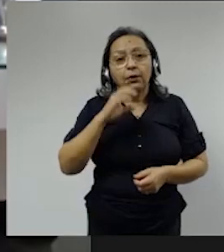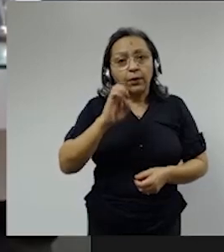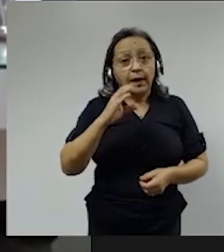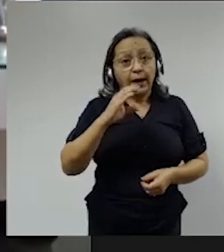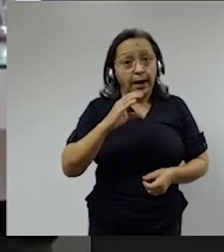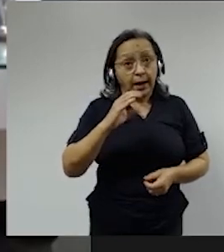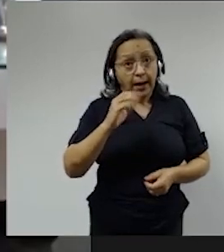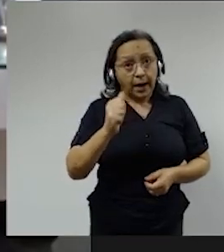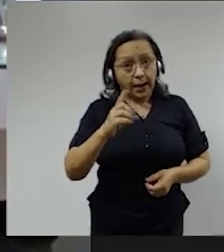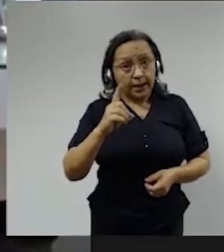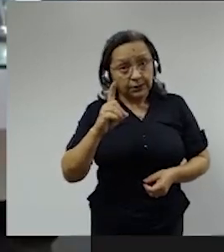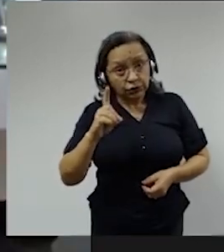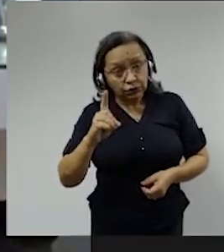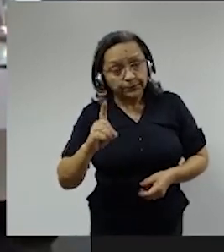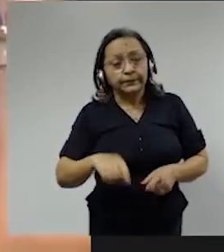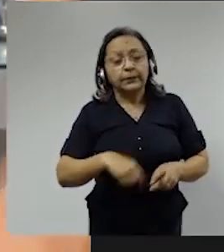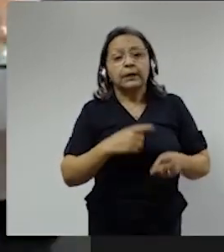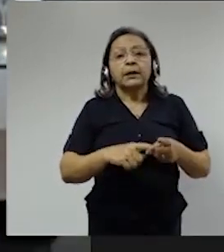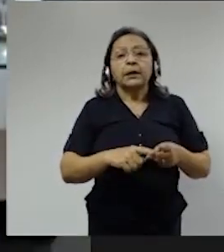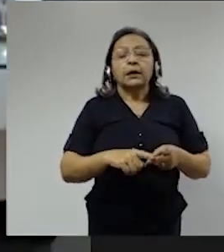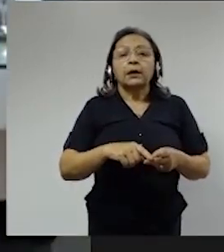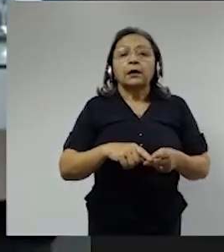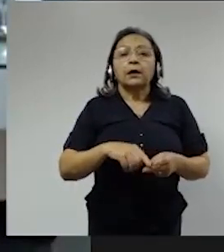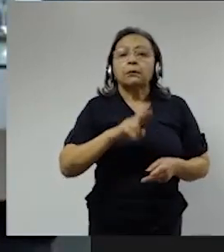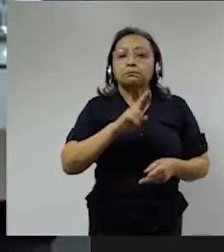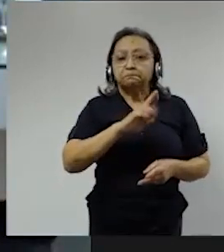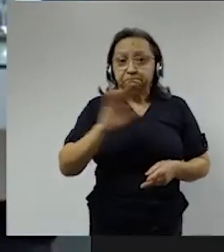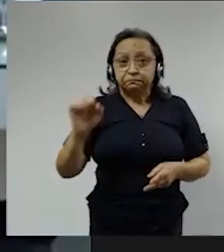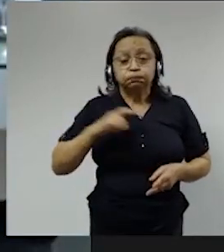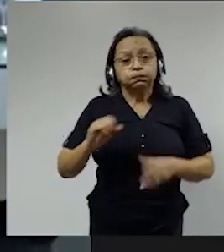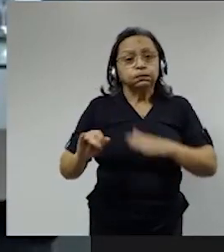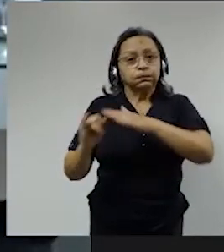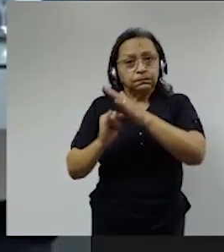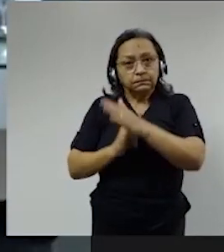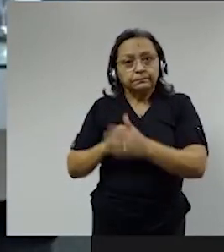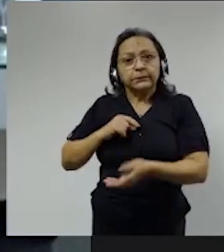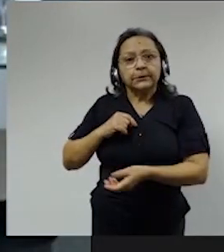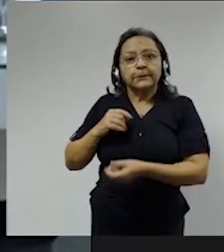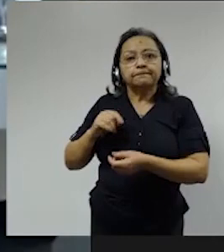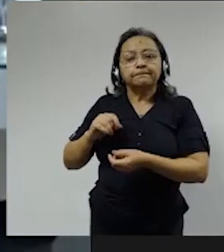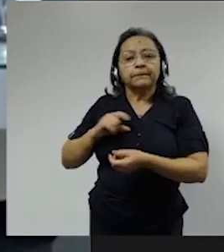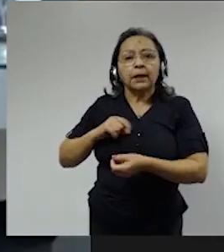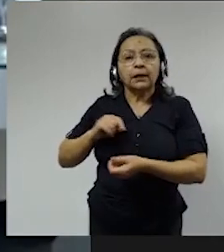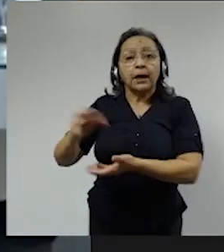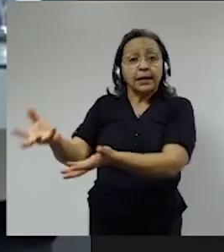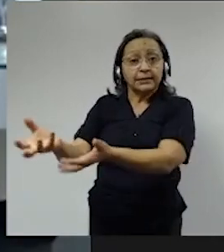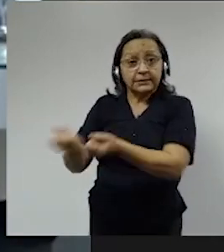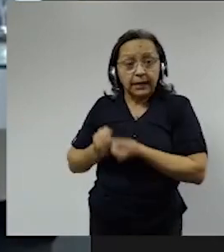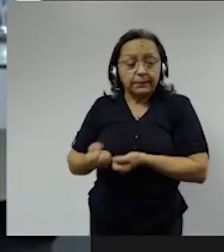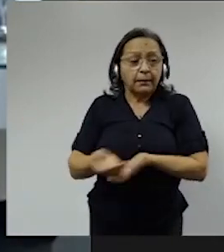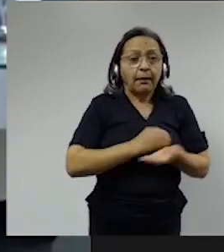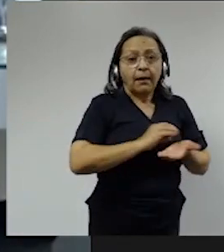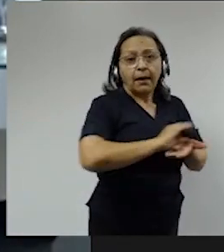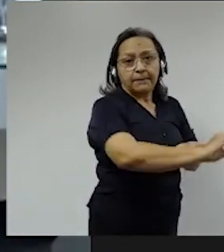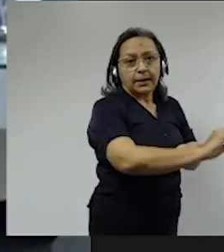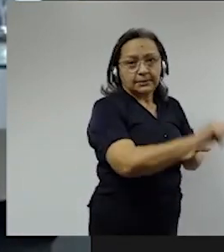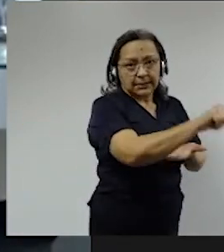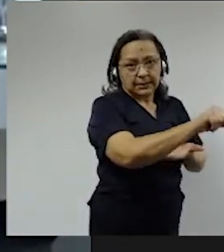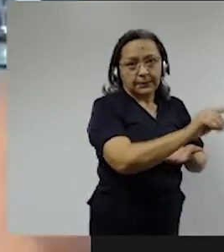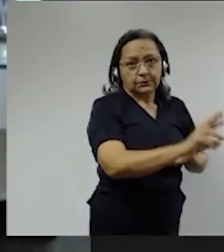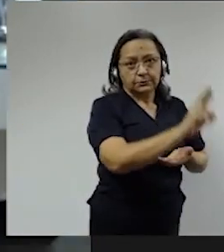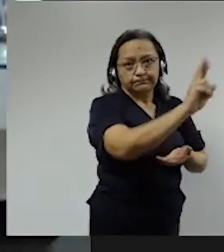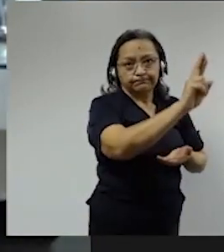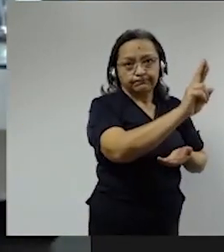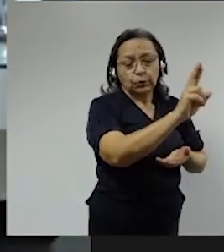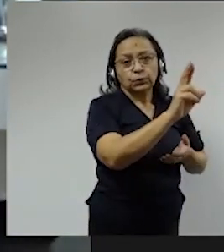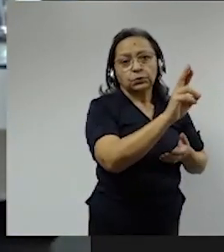são instituições que arrecadam e repassam esses valores para os autores,